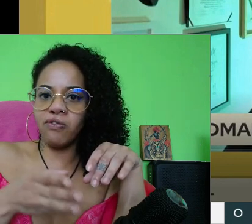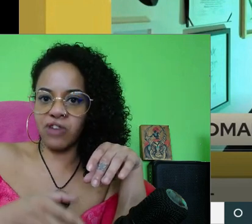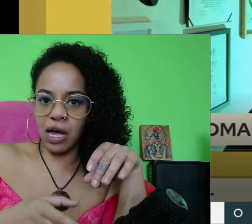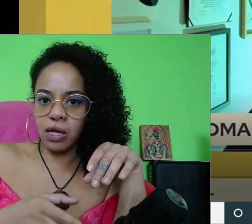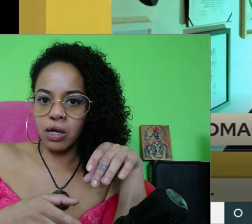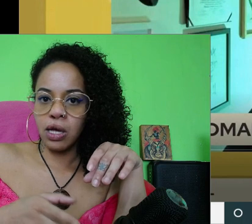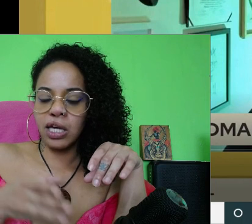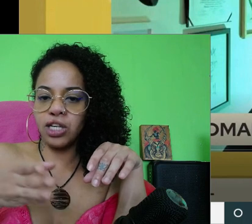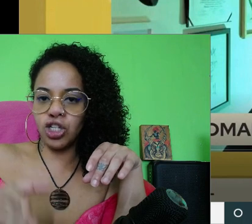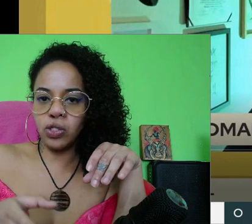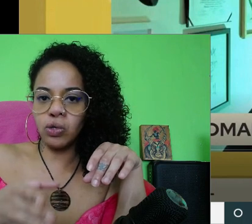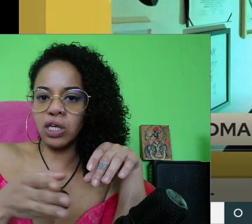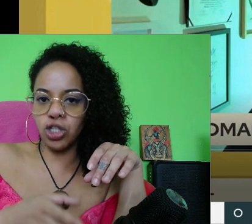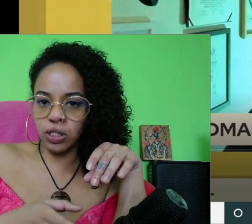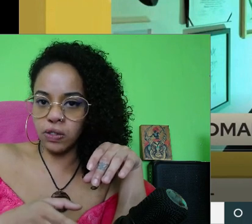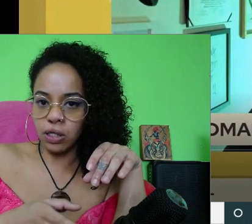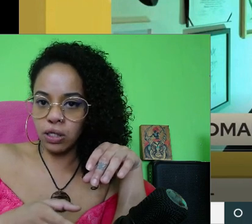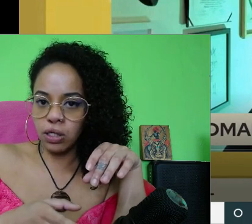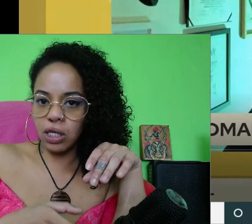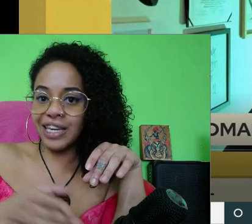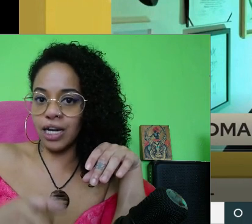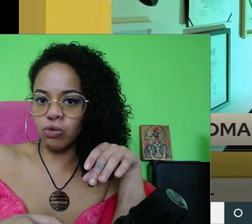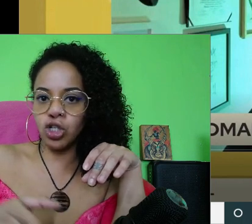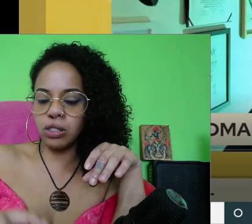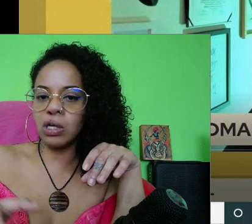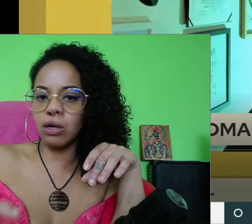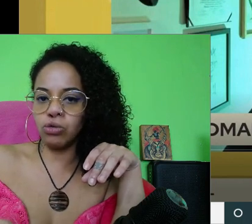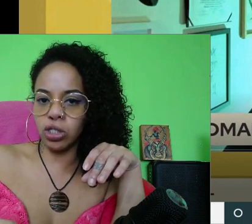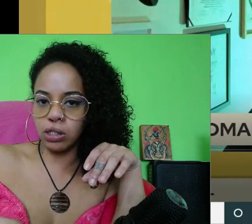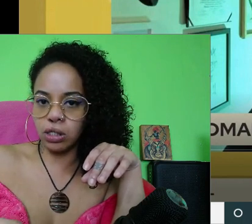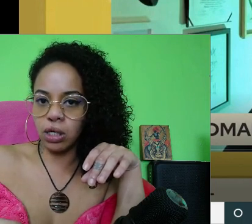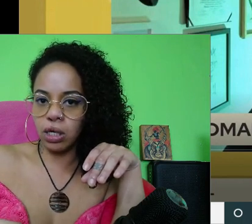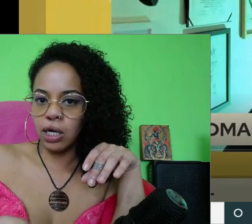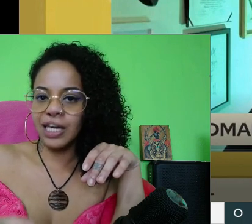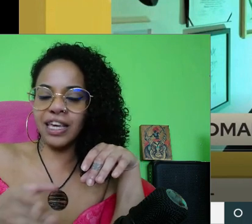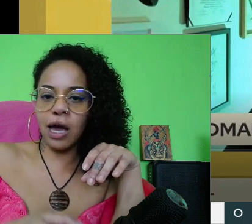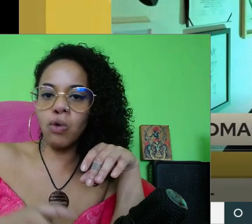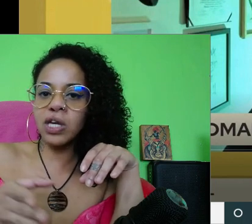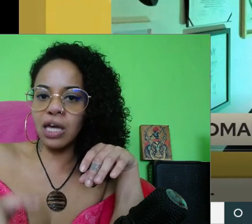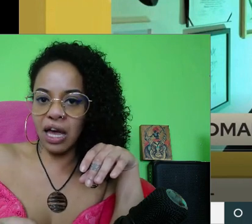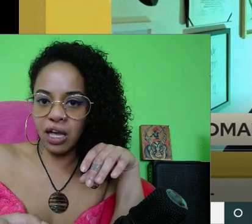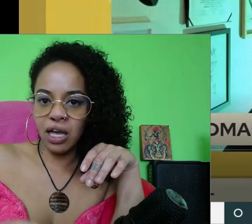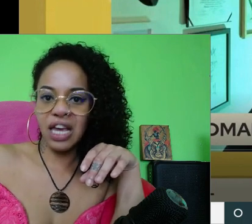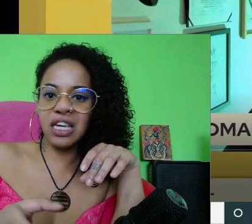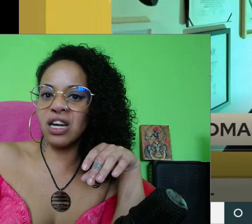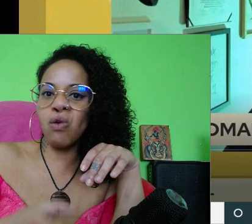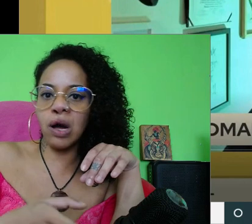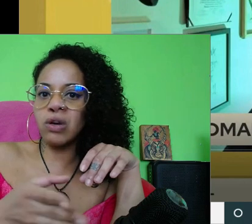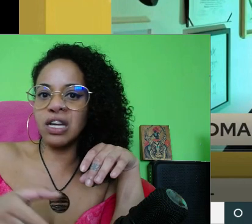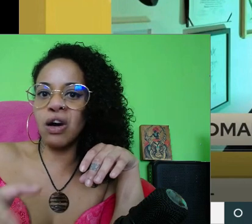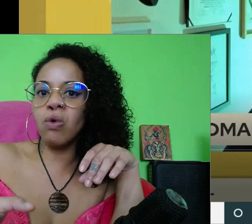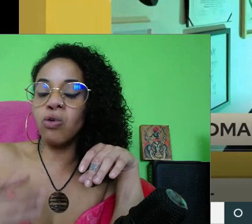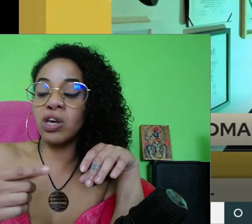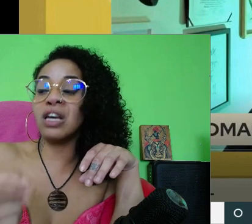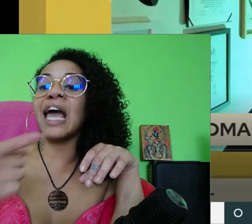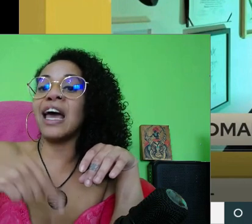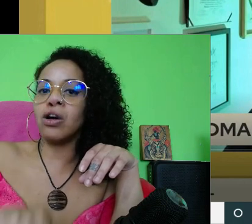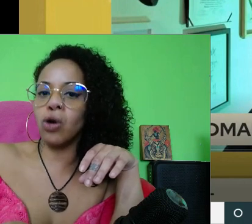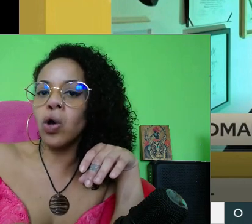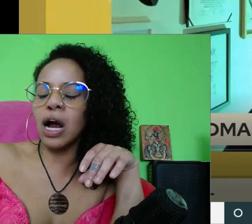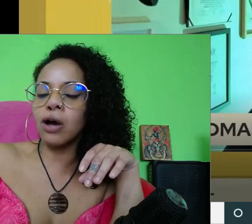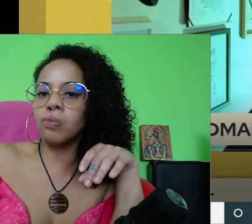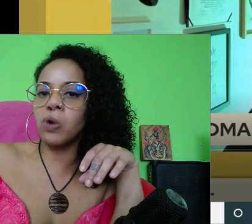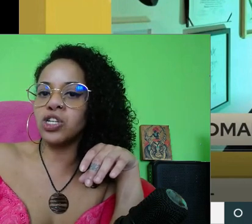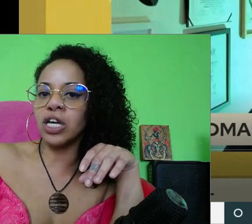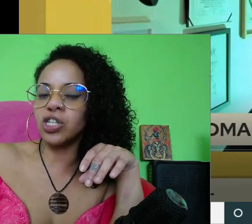e provar que disse o que disse e que não disse o que não disse que é o que é e que não é o que não o que